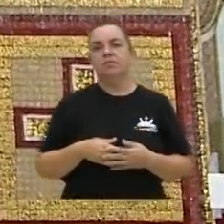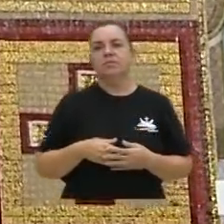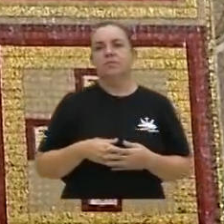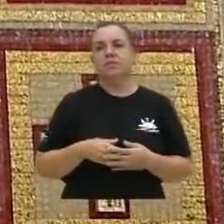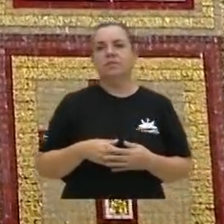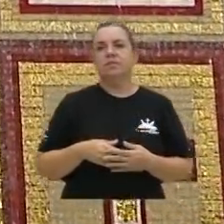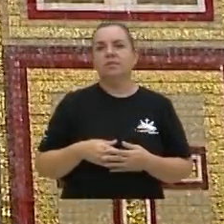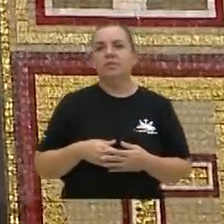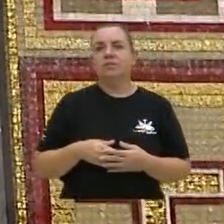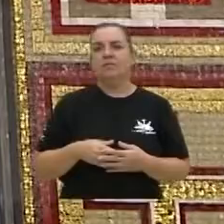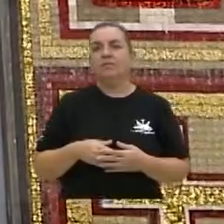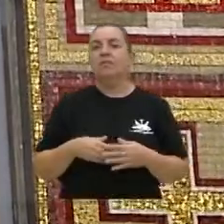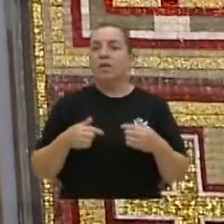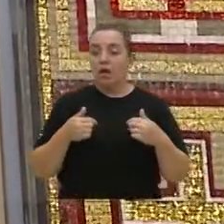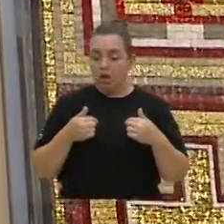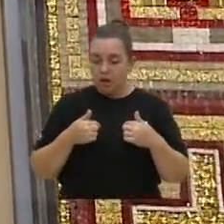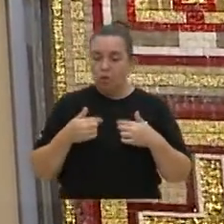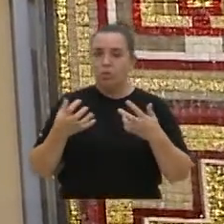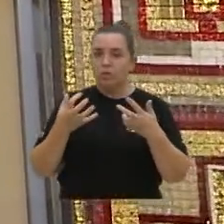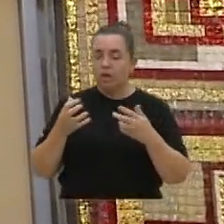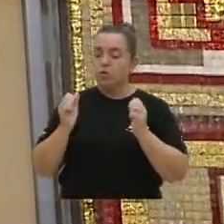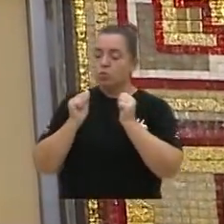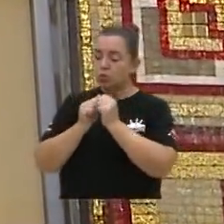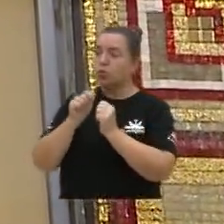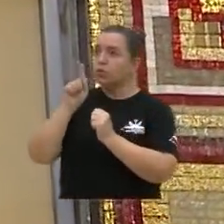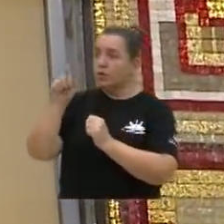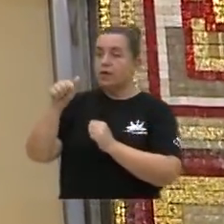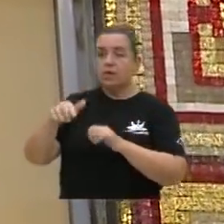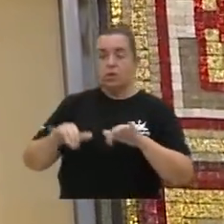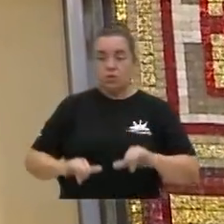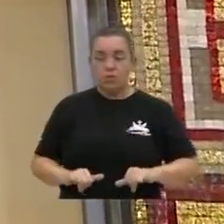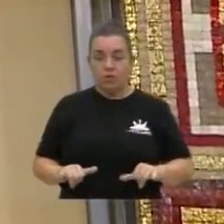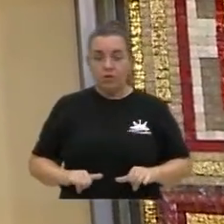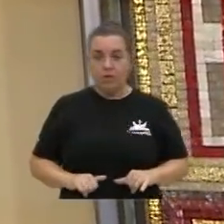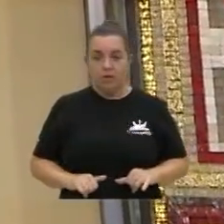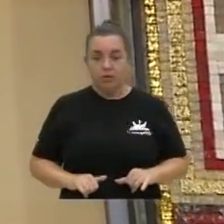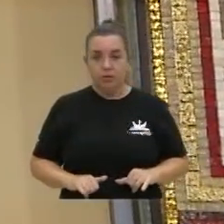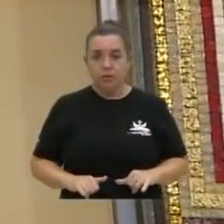eu passo essa tormenta contigo. Porque Ele disse hoje,